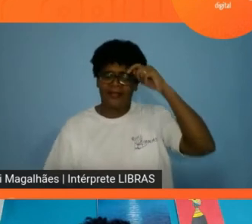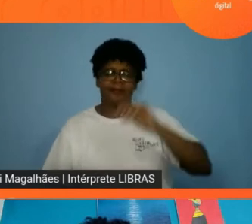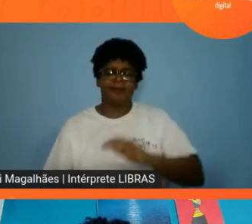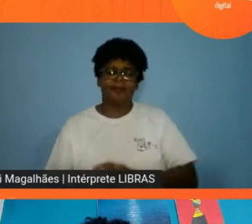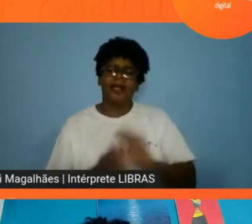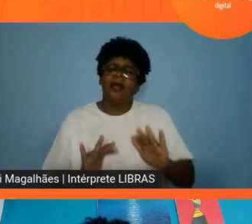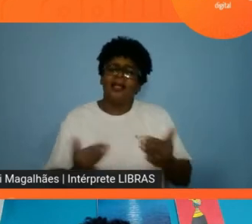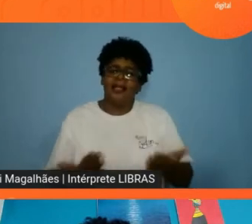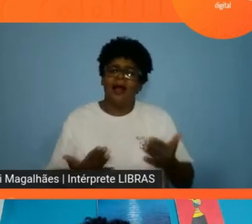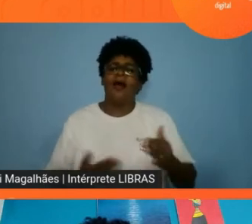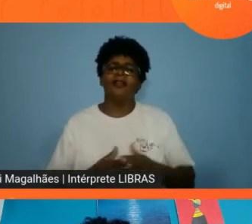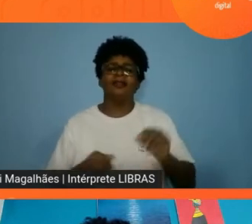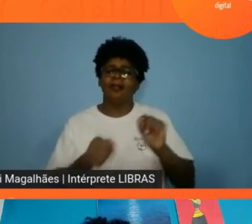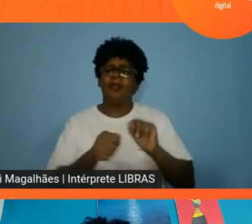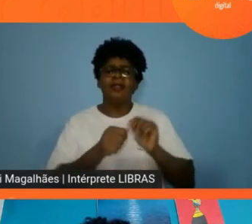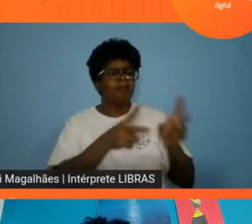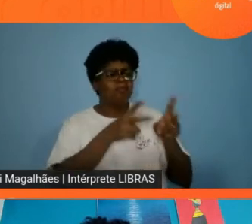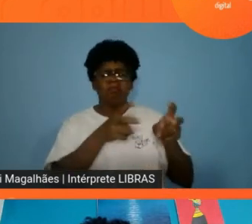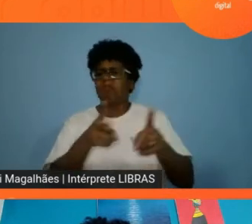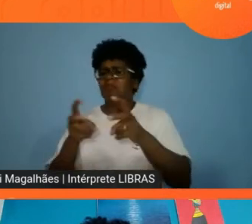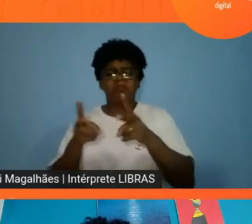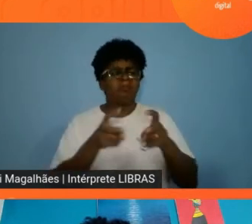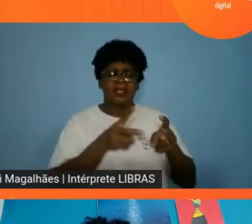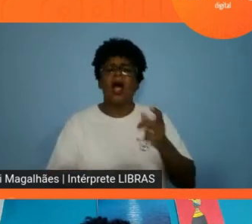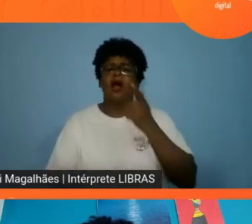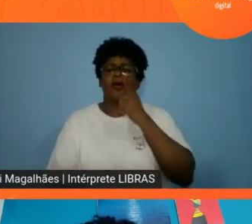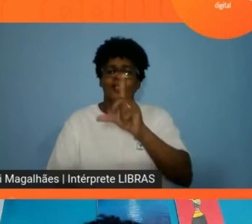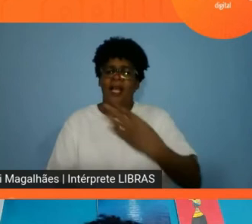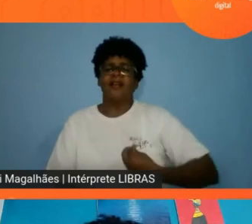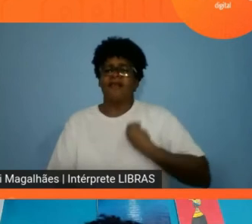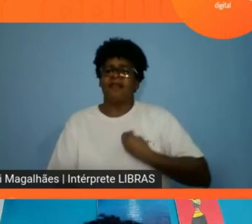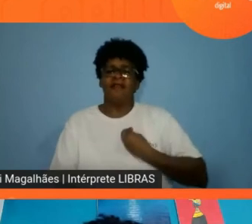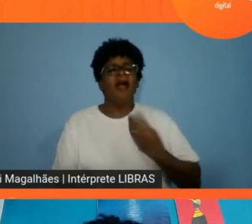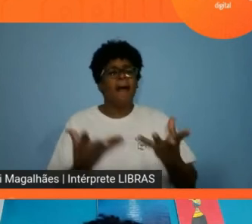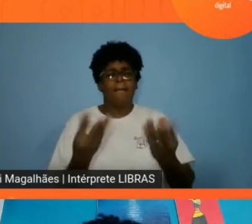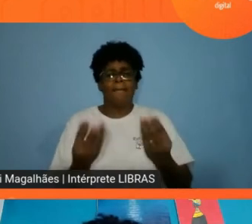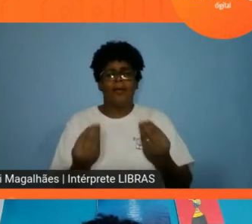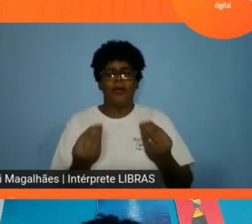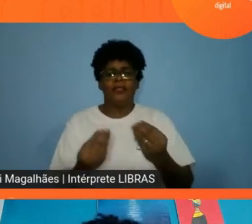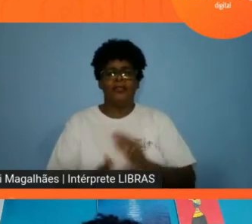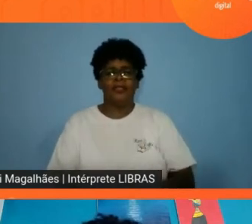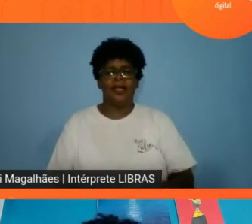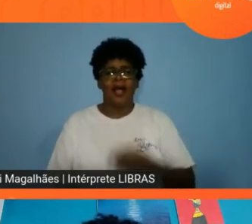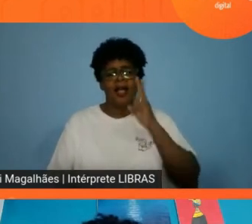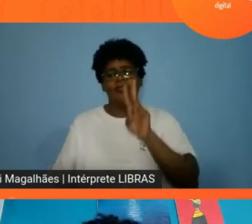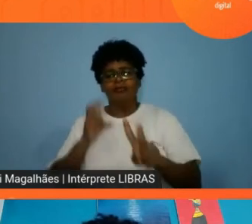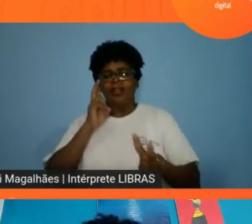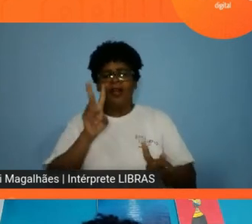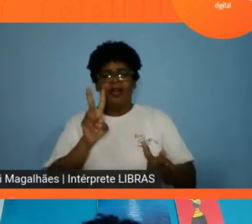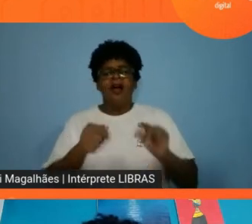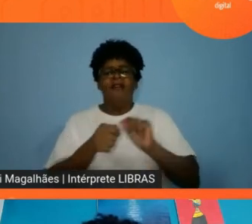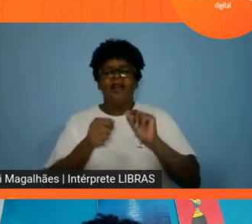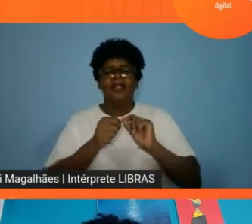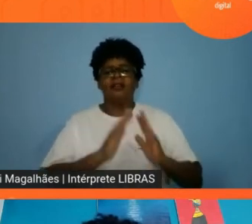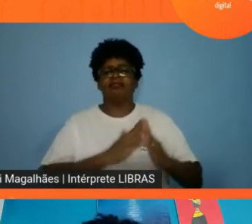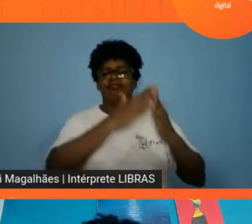e isso é muito notável, né? A gente consegue ver isso muito, assim. Eu vim, né, como eu disse, da periferia, e